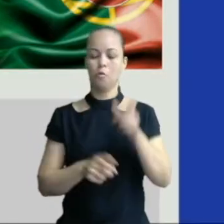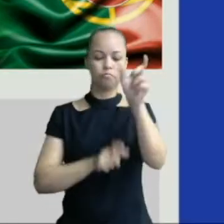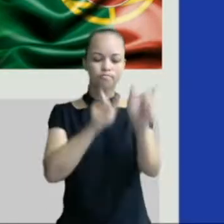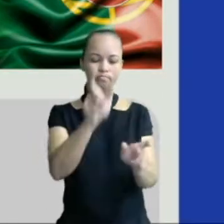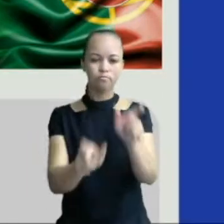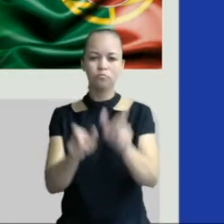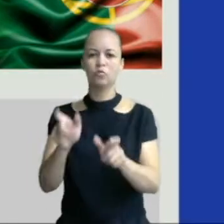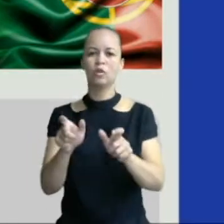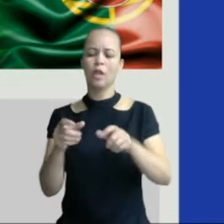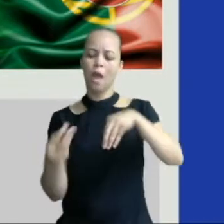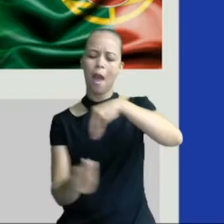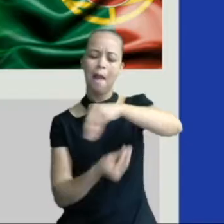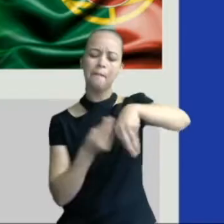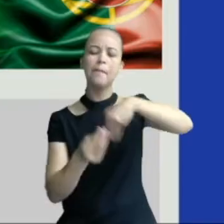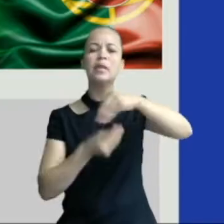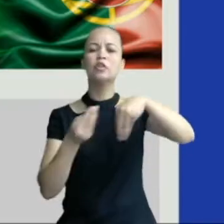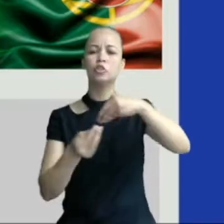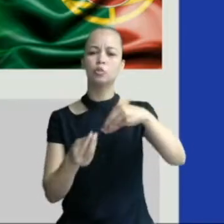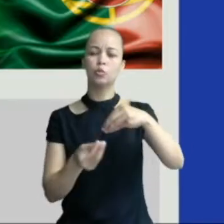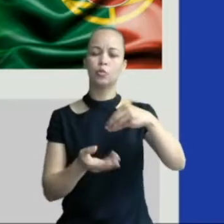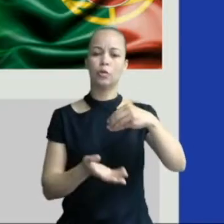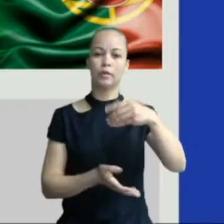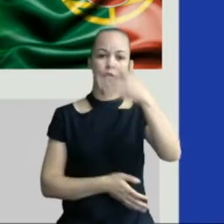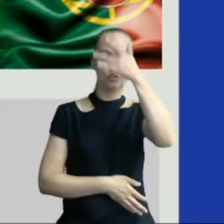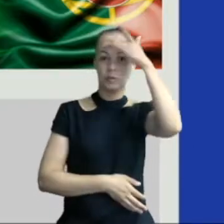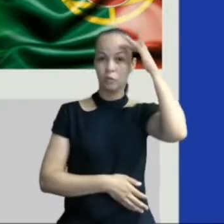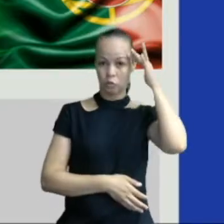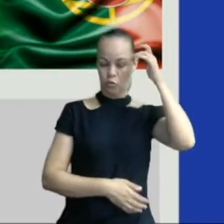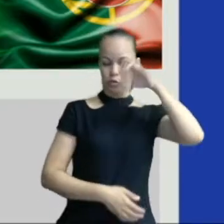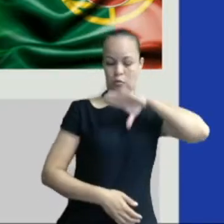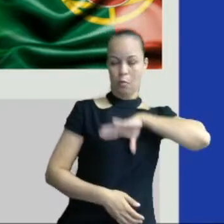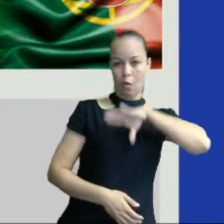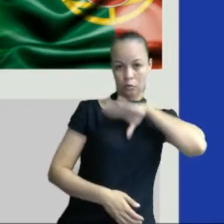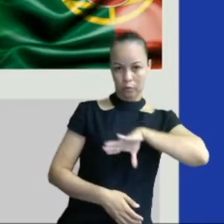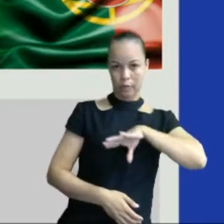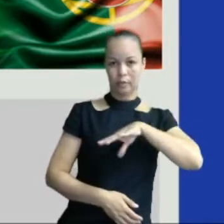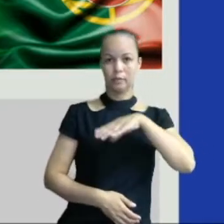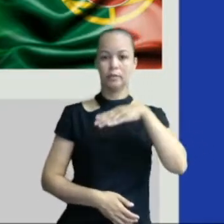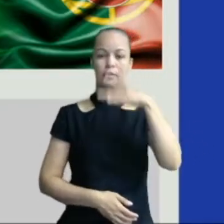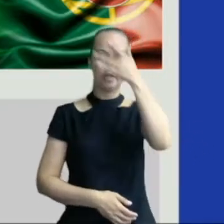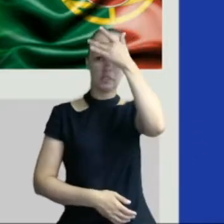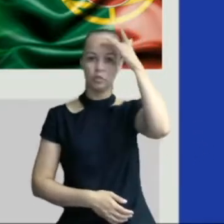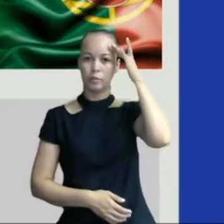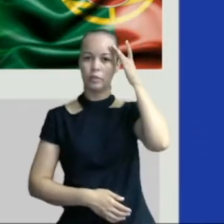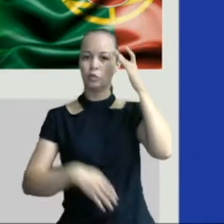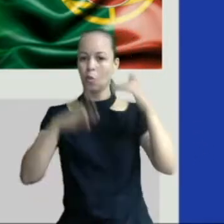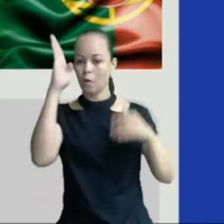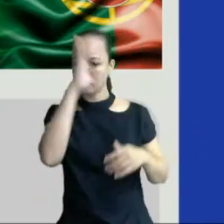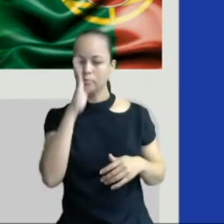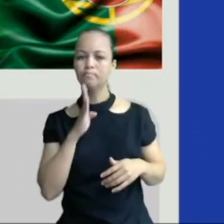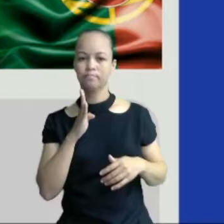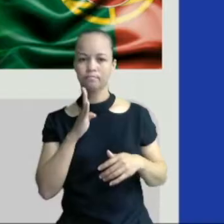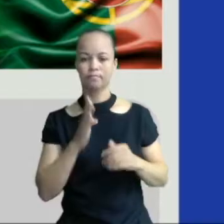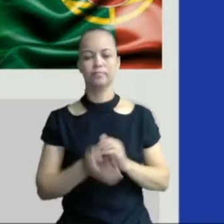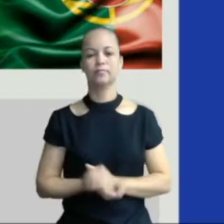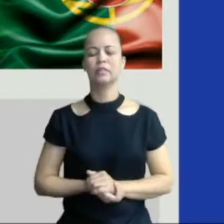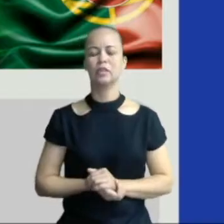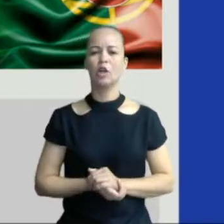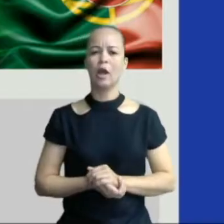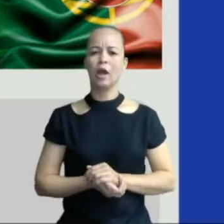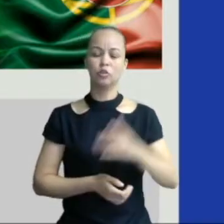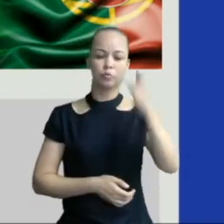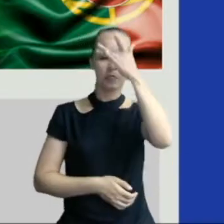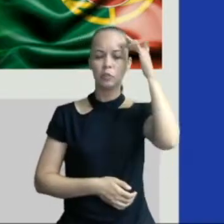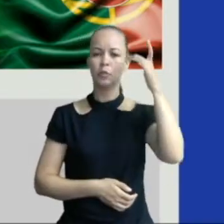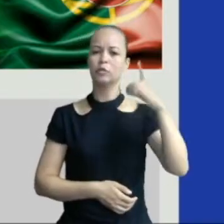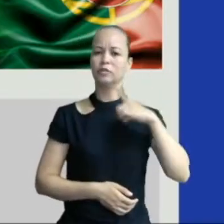origem deriva da mistura de portugueses e brasileiros, Pessoas que, embora tenham